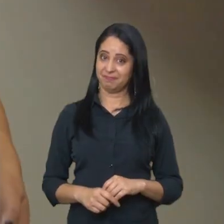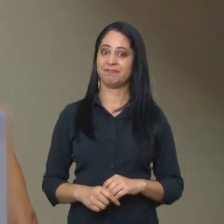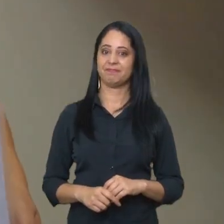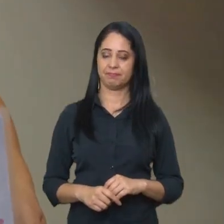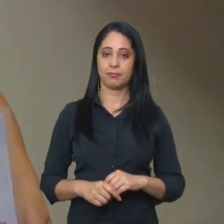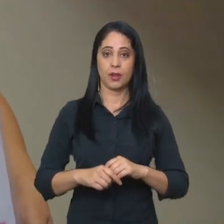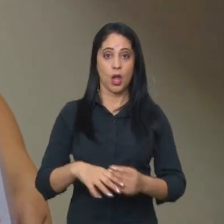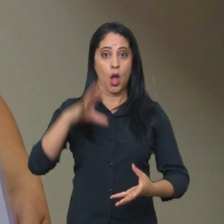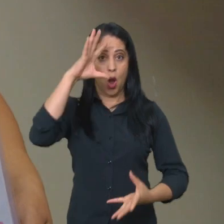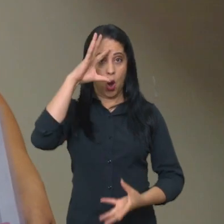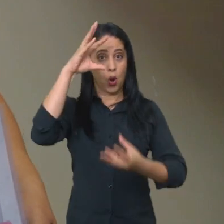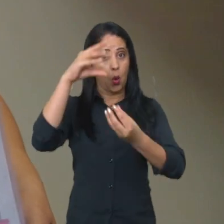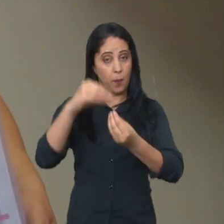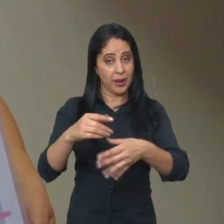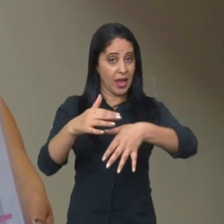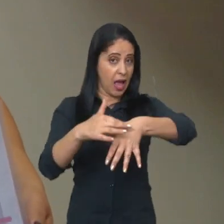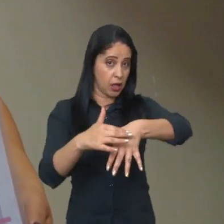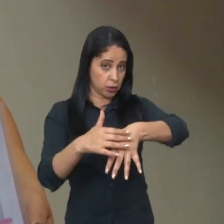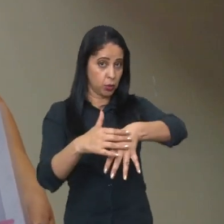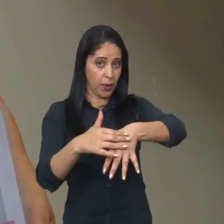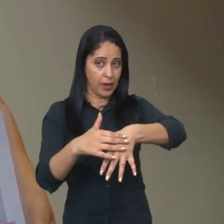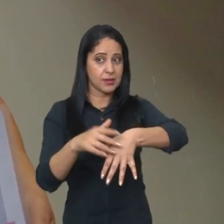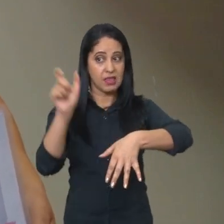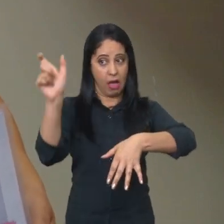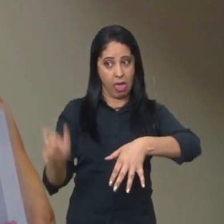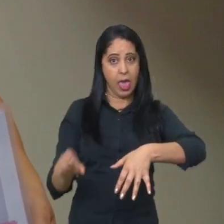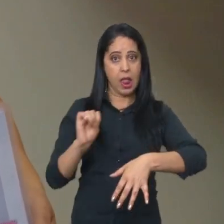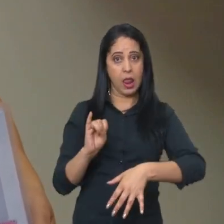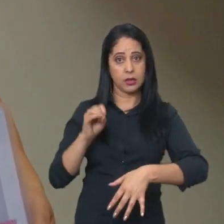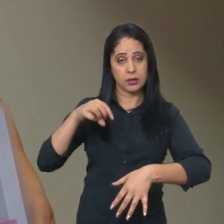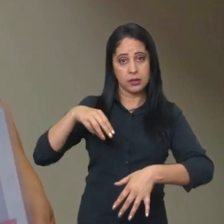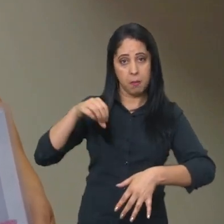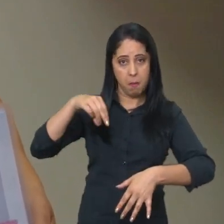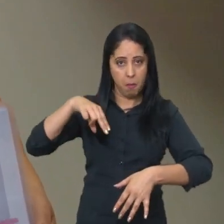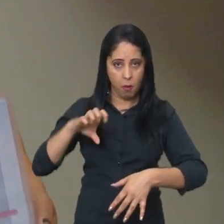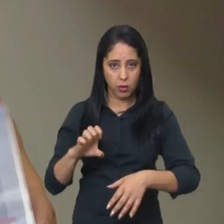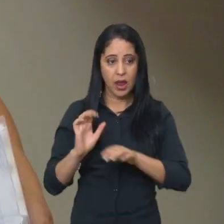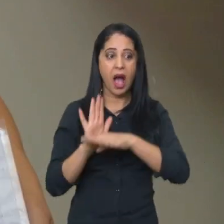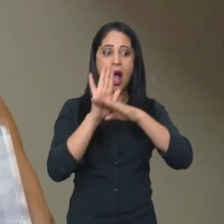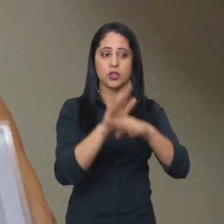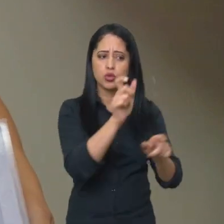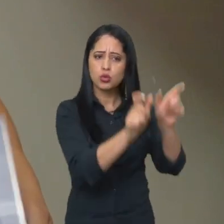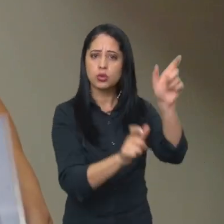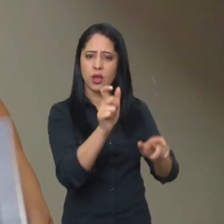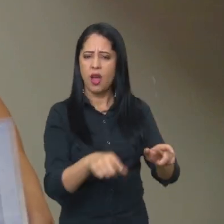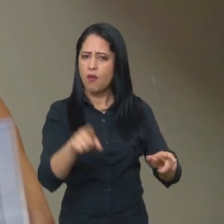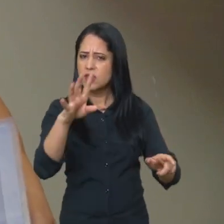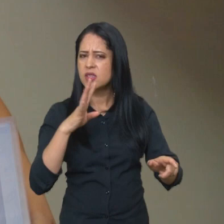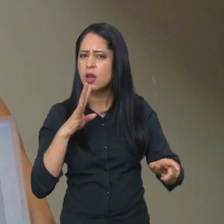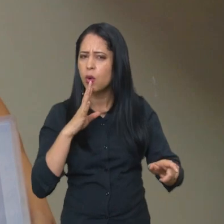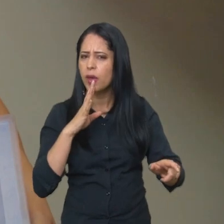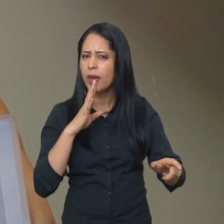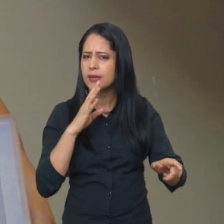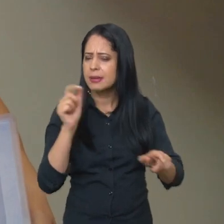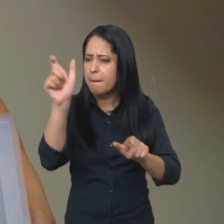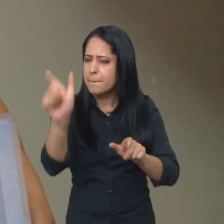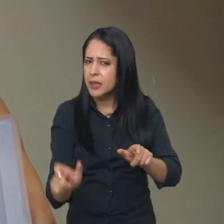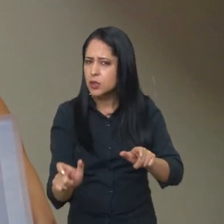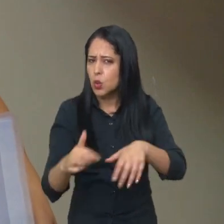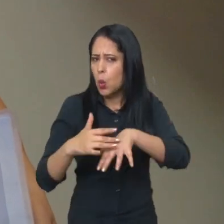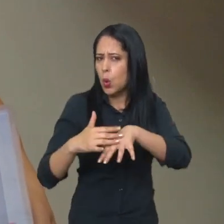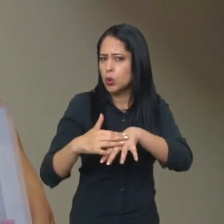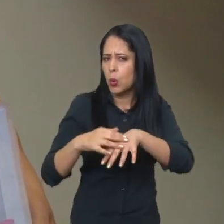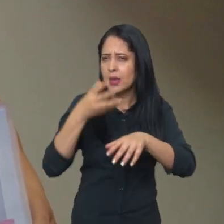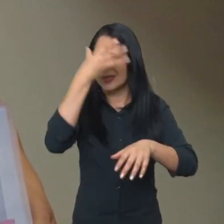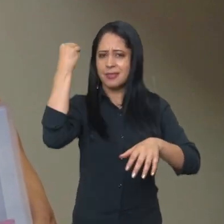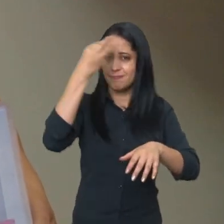Além de entender mais sobre a doença, com a peça teatral, Simone ajuda outras famílias. E você, conhece alguma pessoa com Alzheimer?